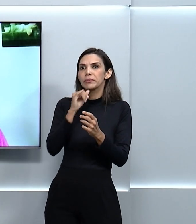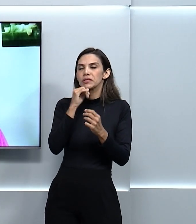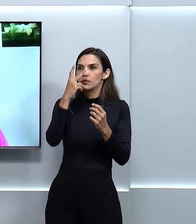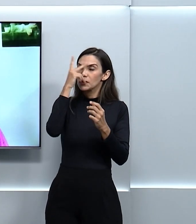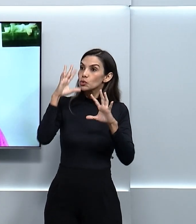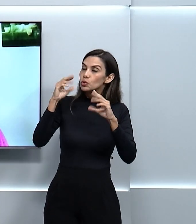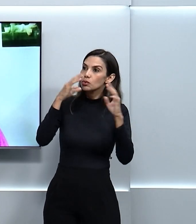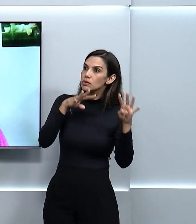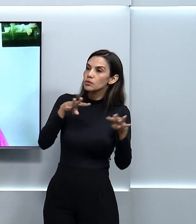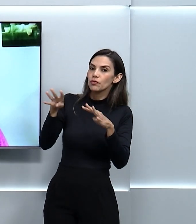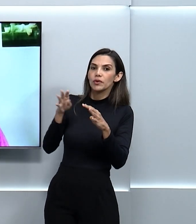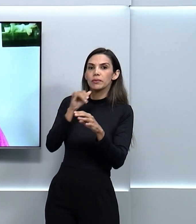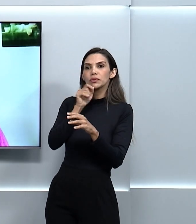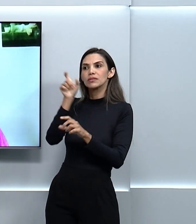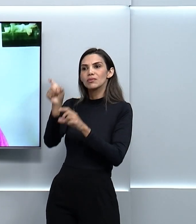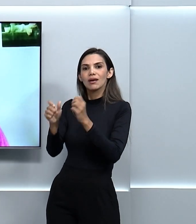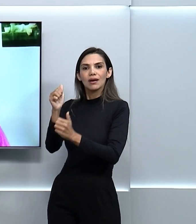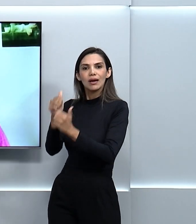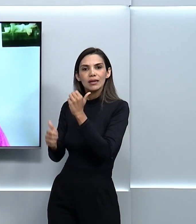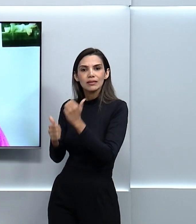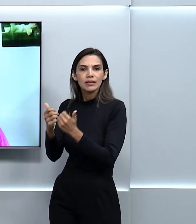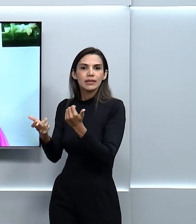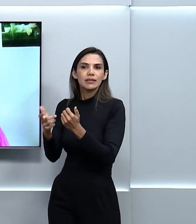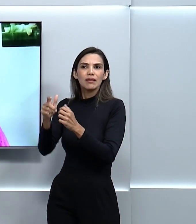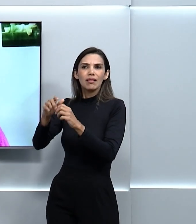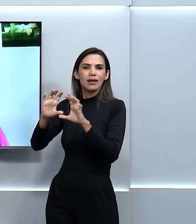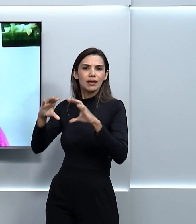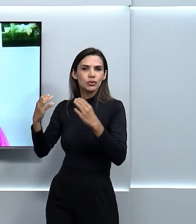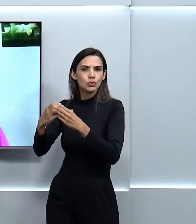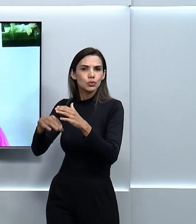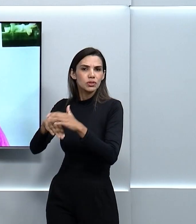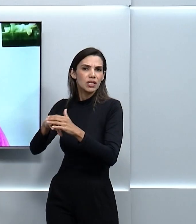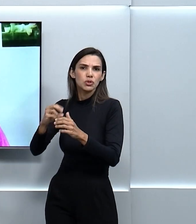estádios ou com declarações feitas pela internet.